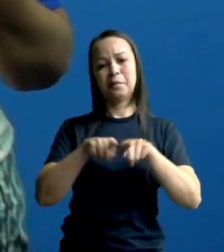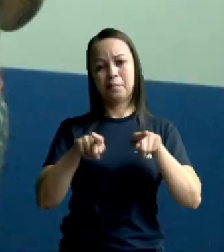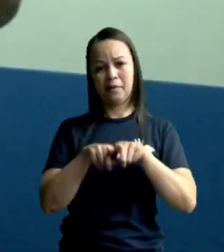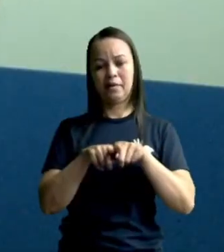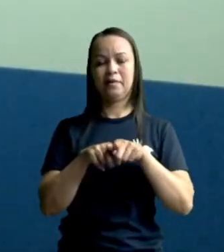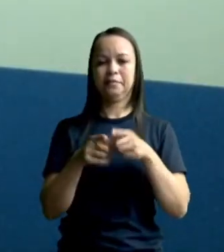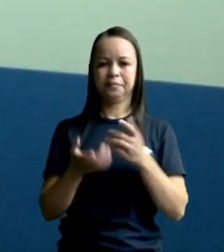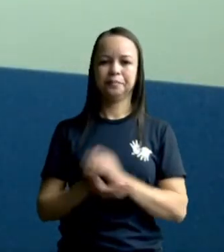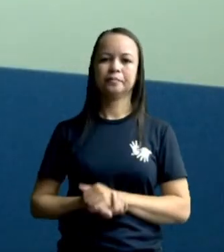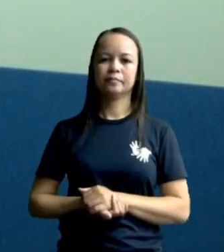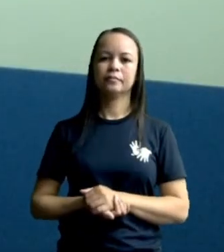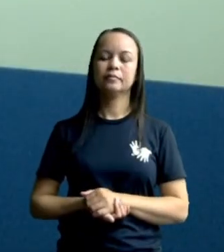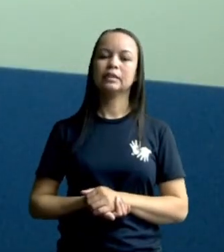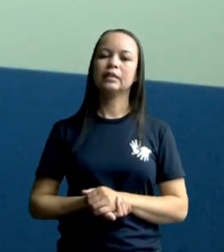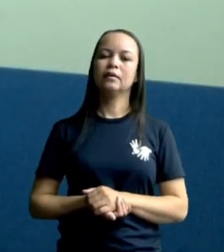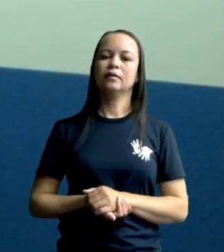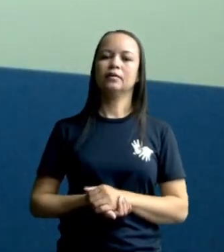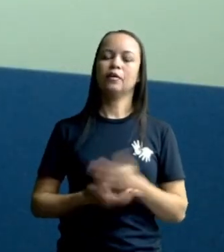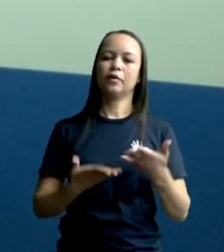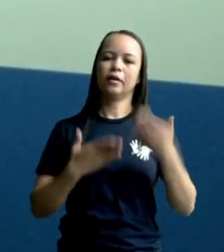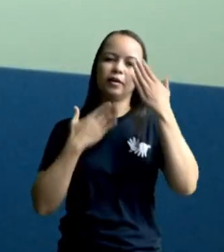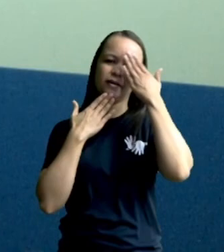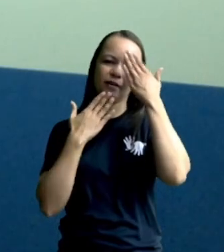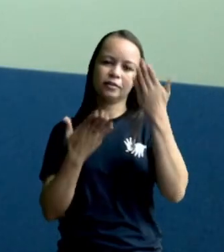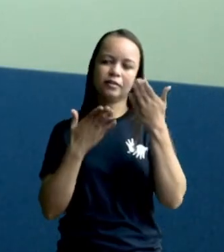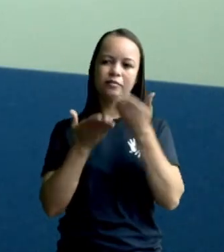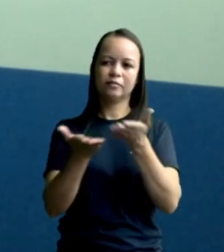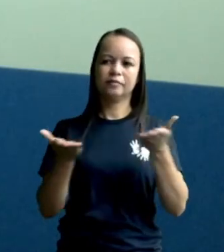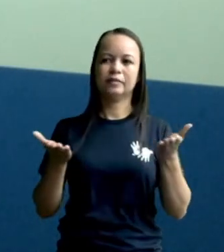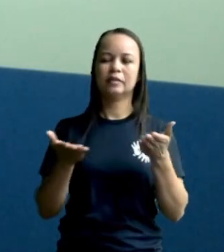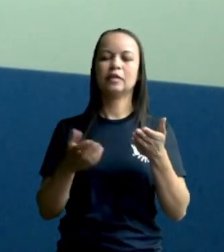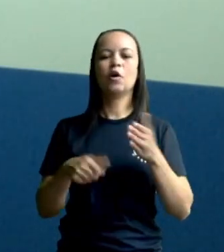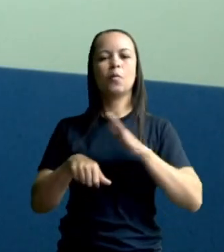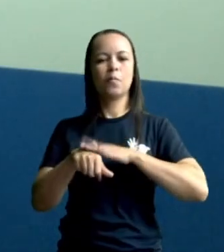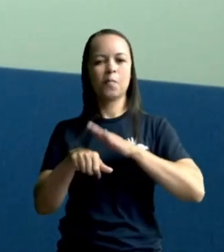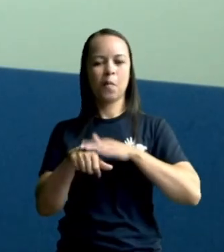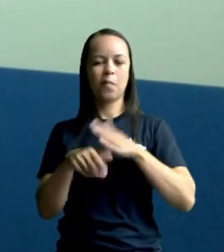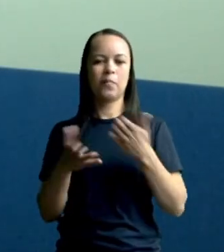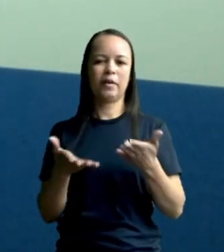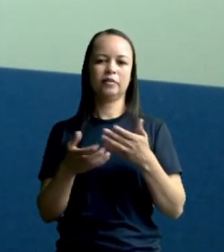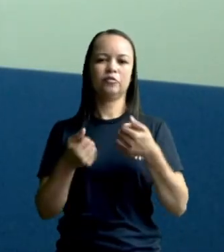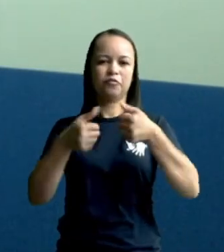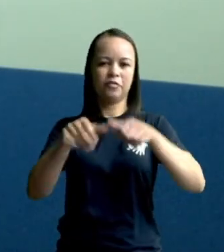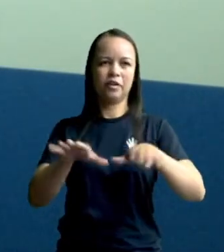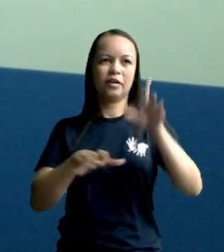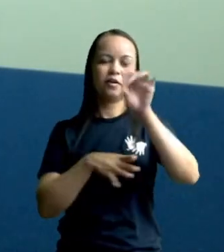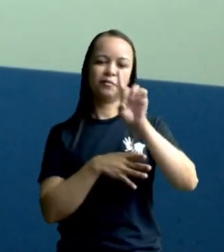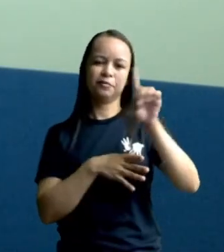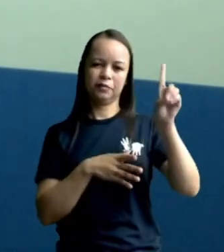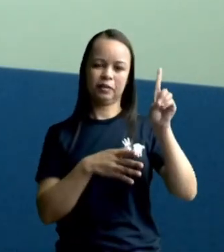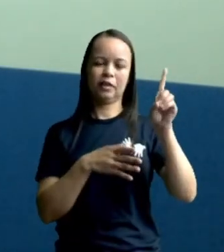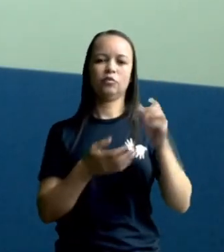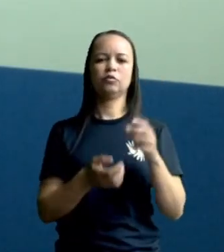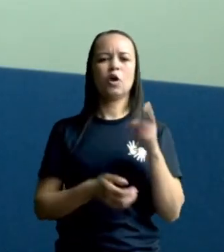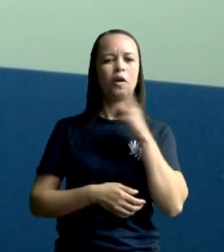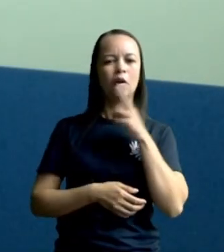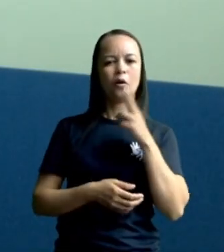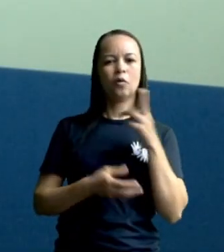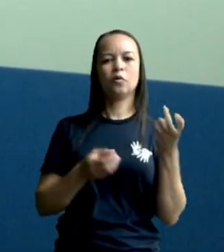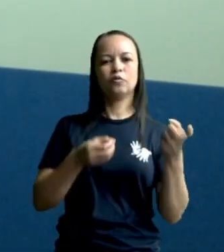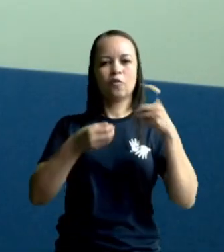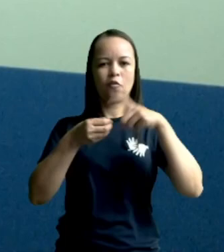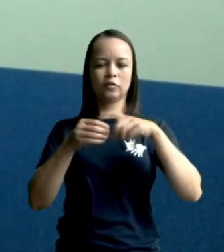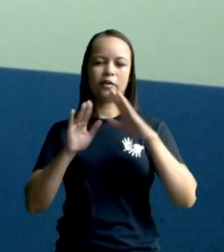E aí, tia Raquel quer te agradecer. Muito obrigada por esse momento. Fique com Deus, certo? E logo, logo a gente vai